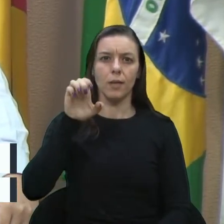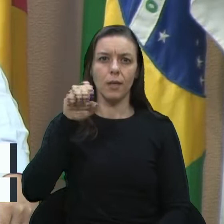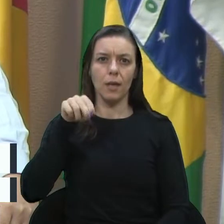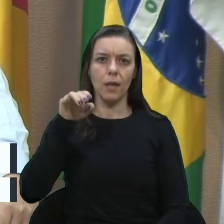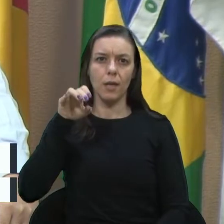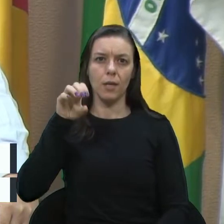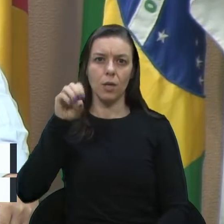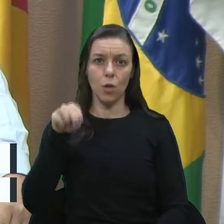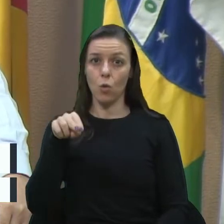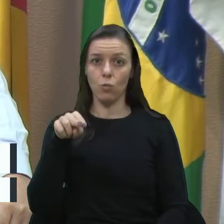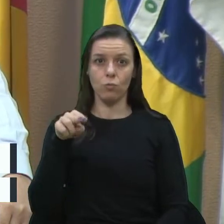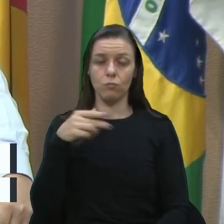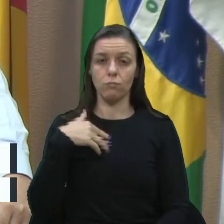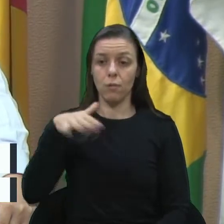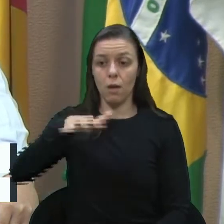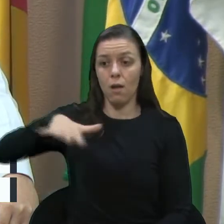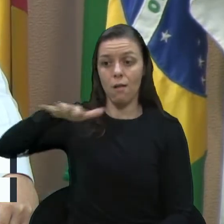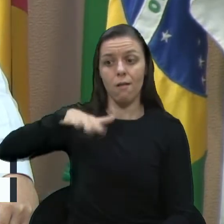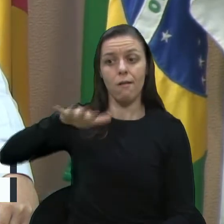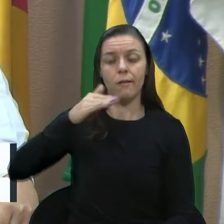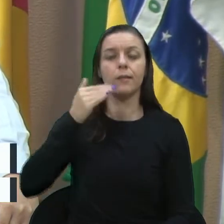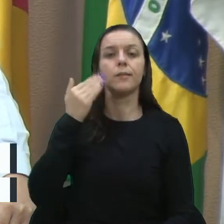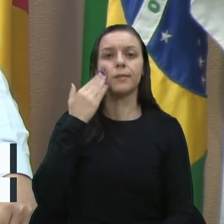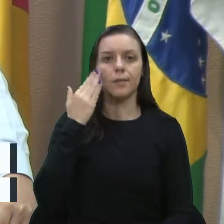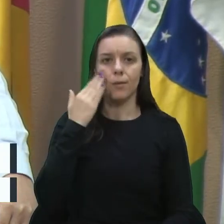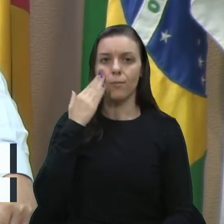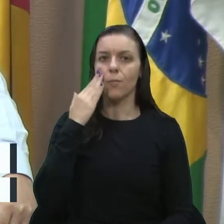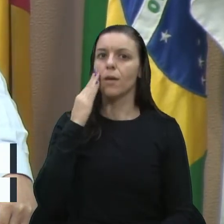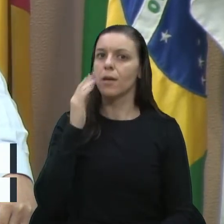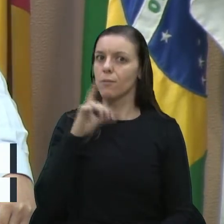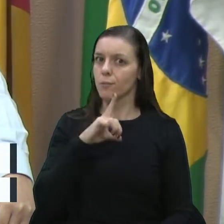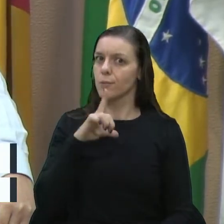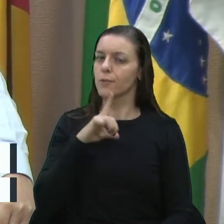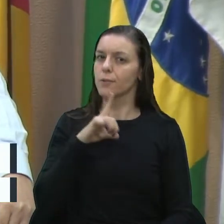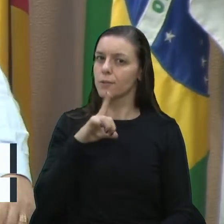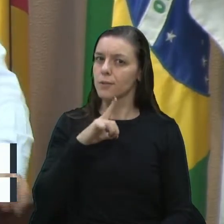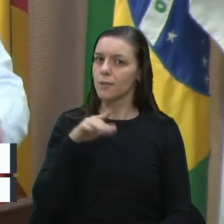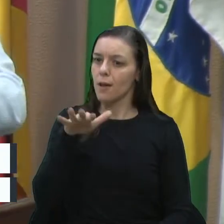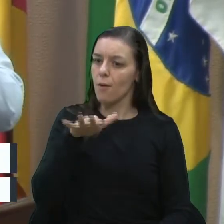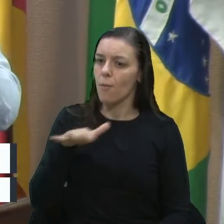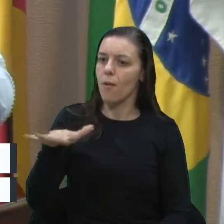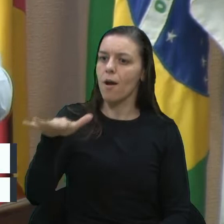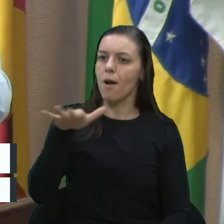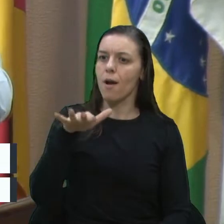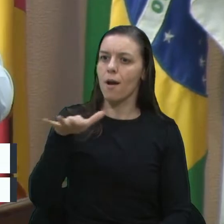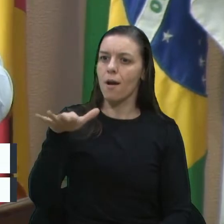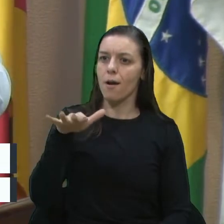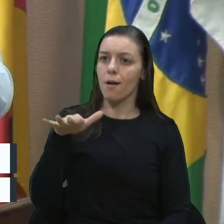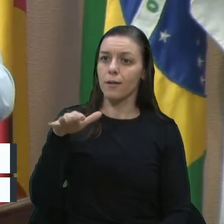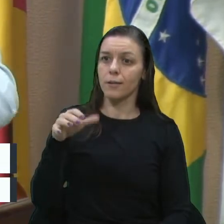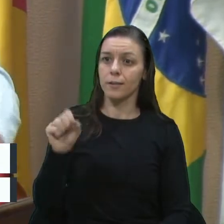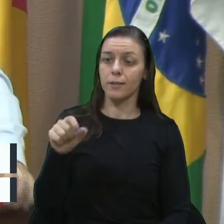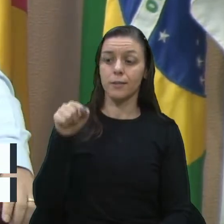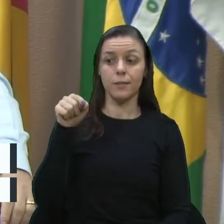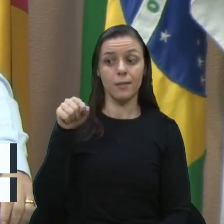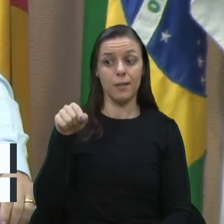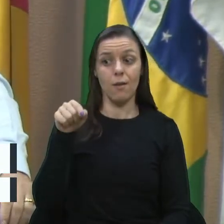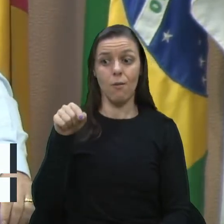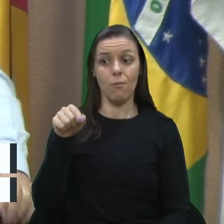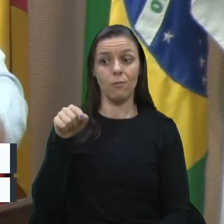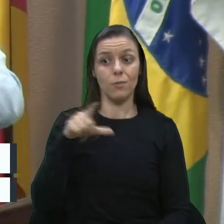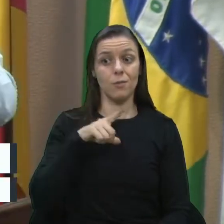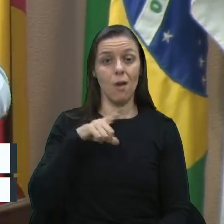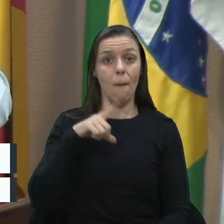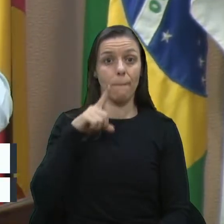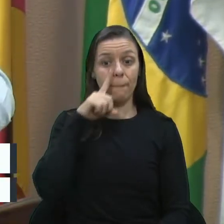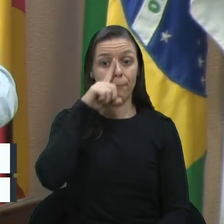área, nós sabemos o quanto ela é uma área que nos sinaliza um ponto vermelho